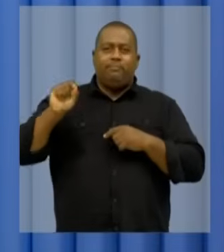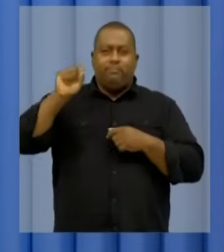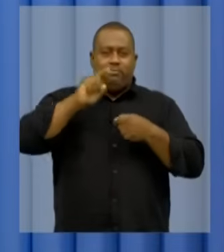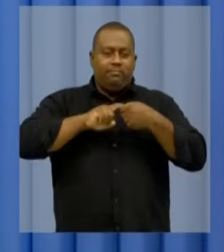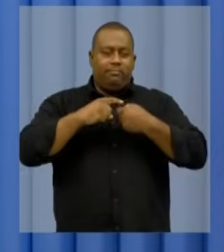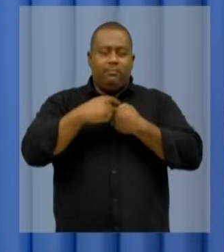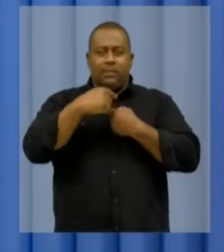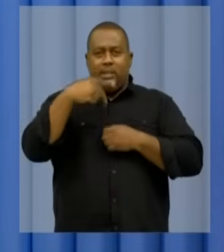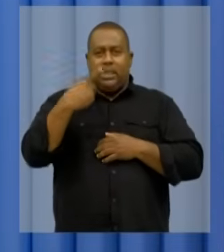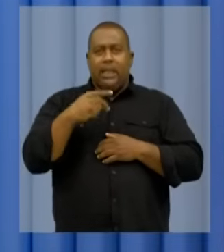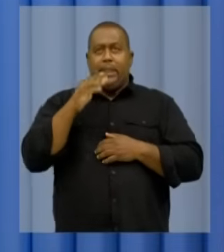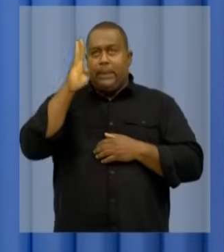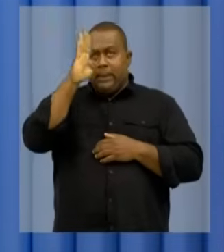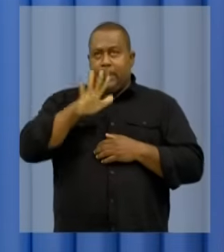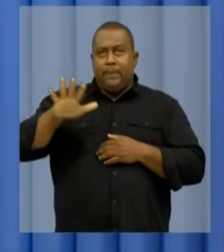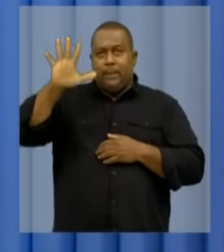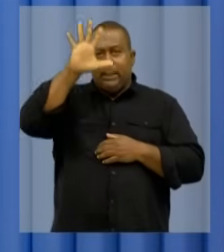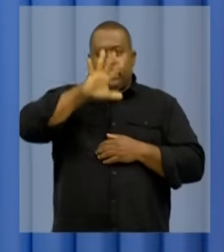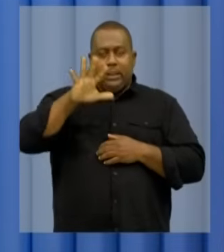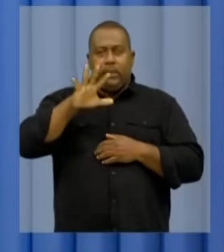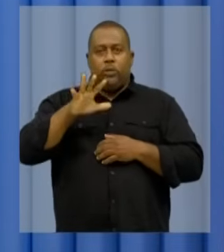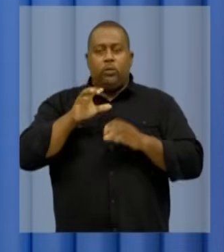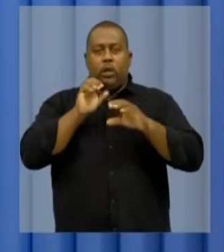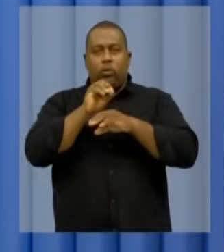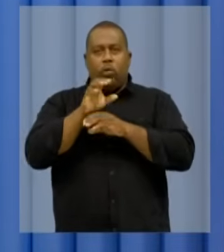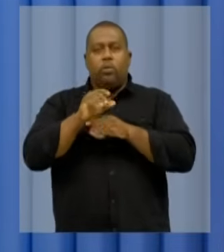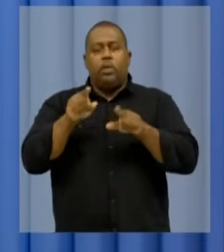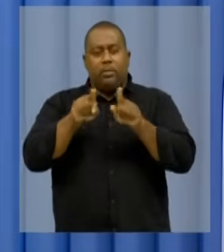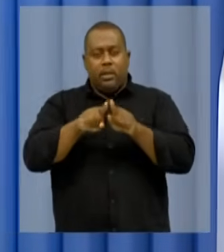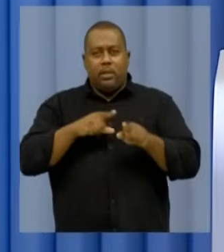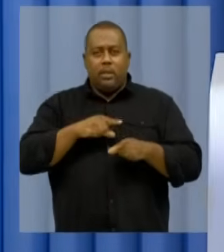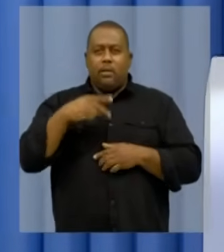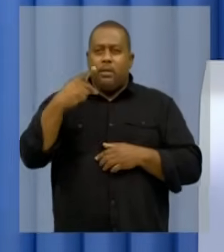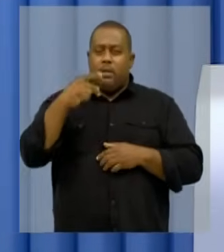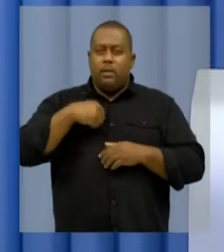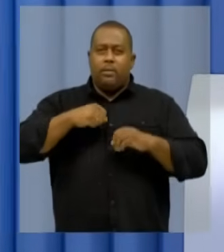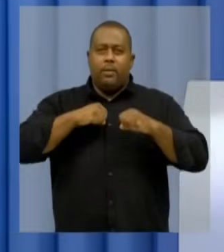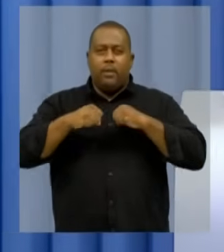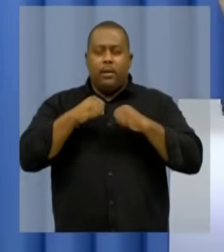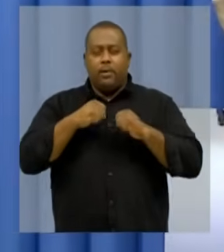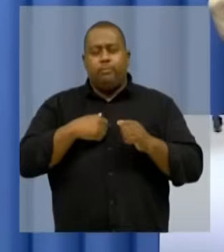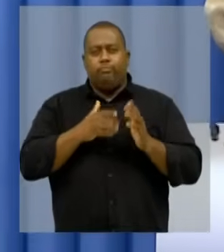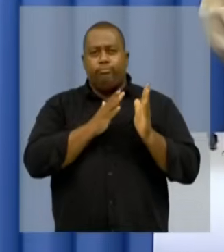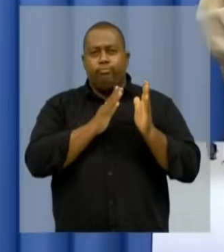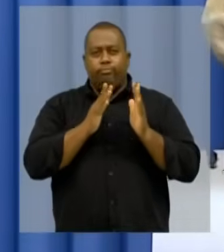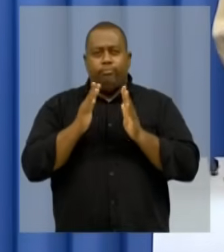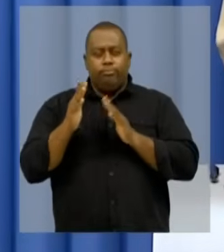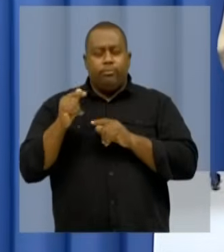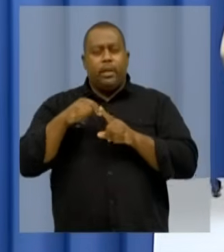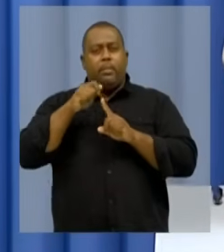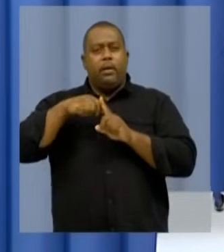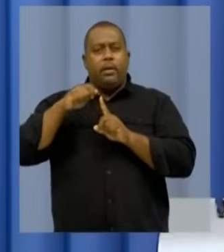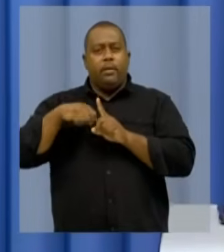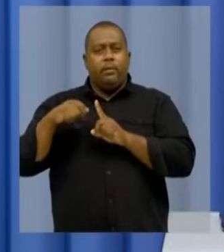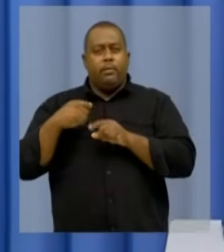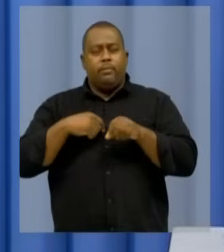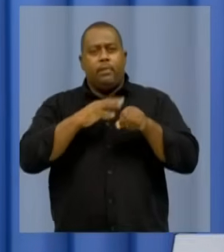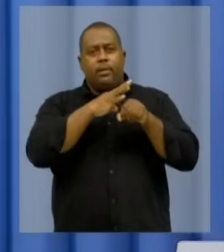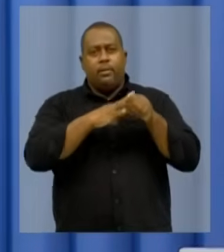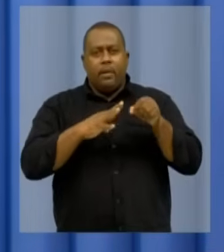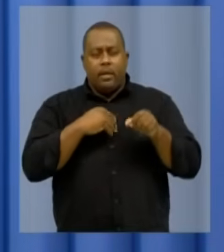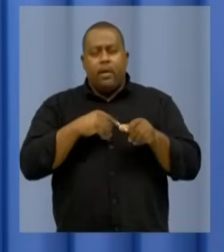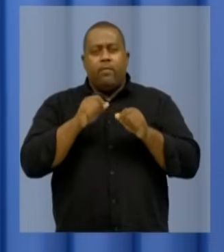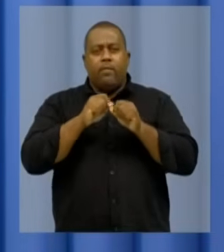Brasil também realizam seus debates. Ao longo dos últimos meses, a Rede Bahia vem realizando uma